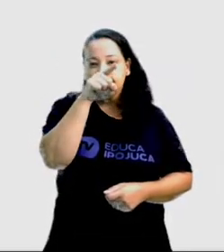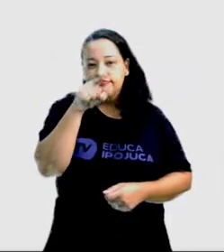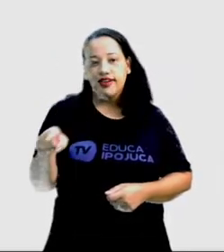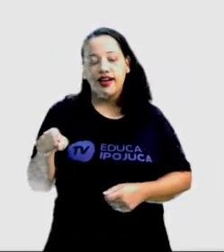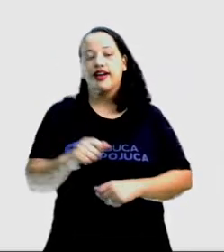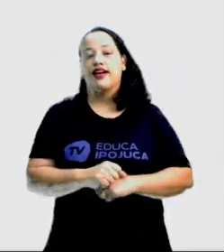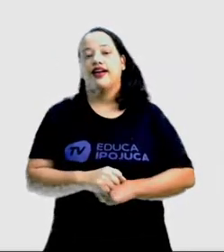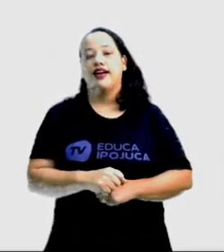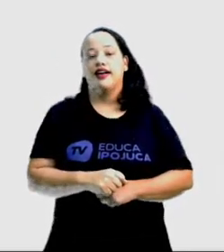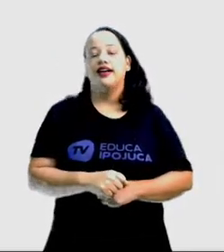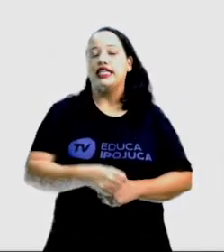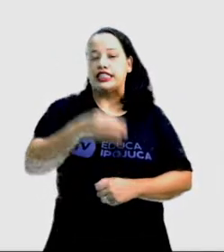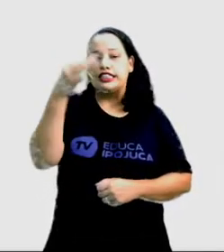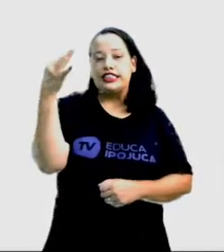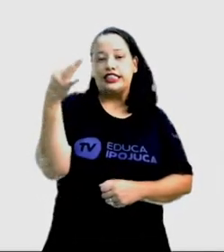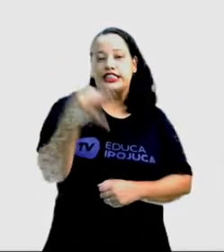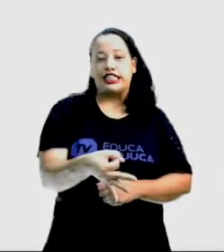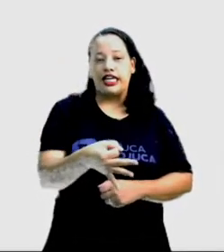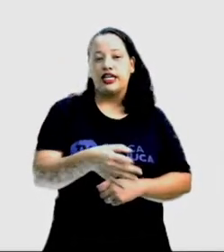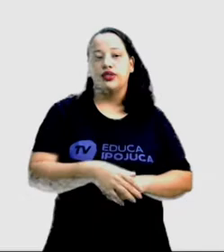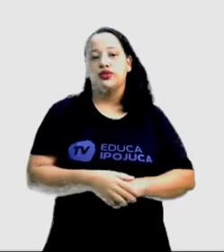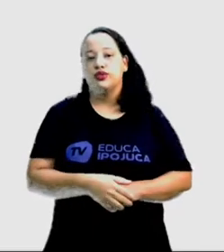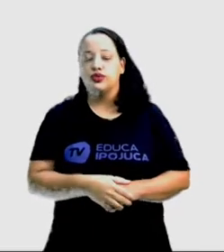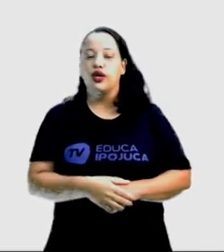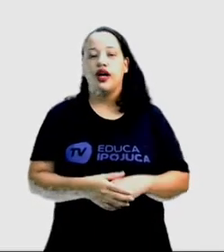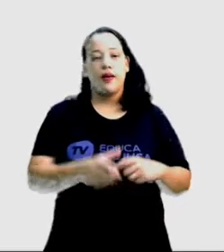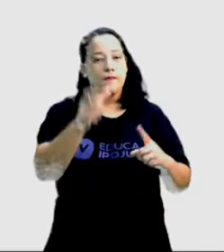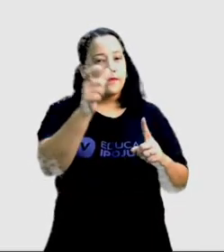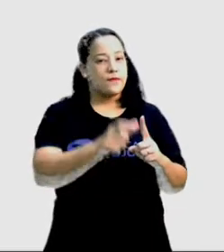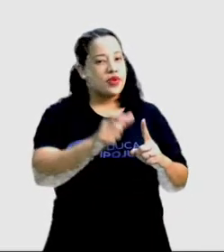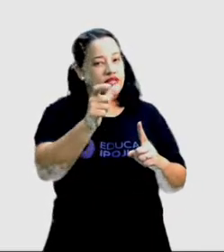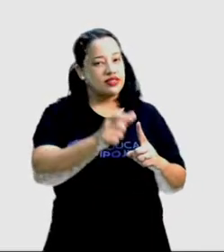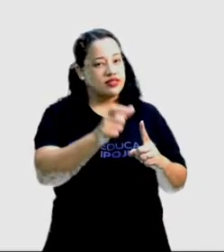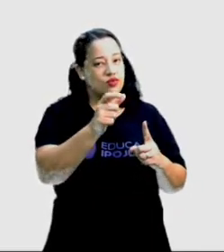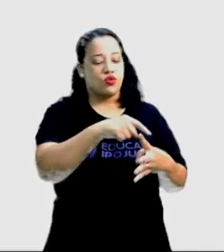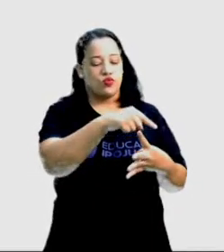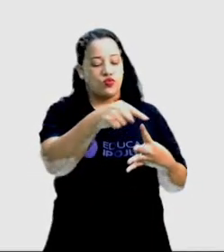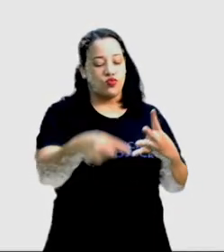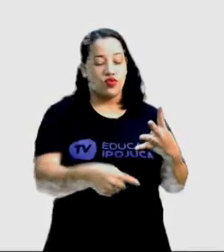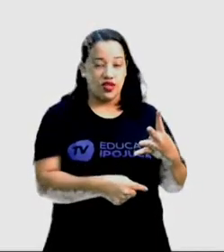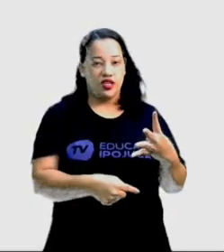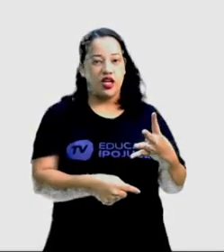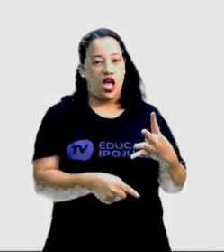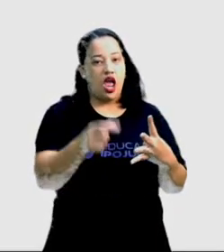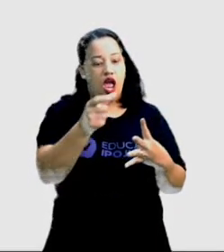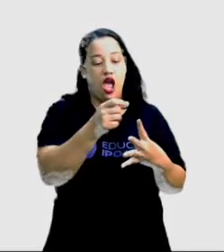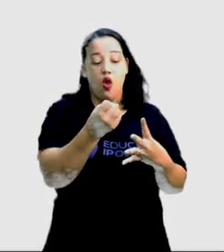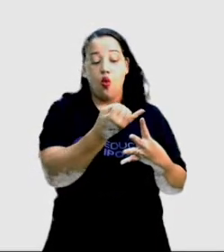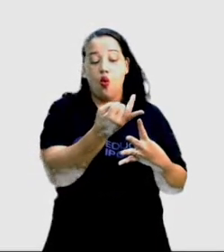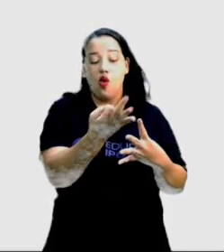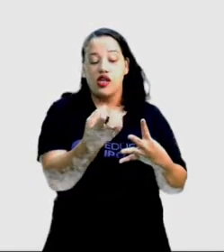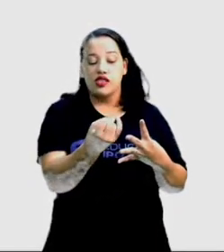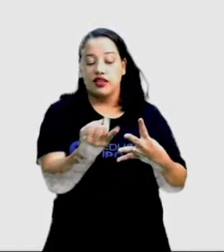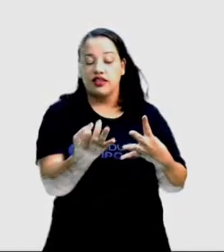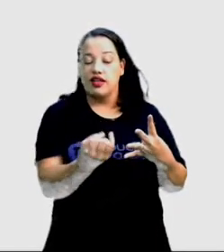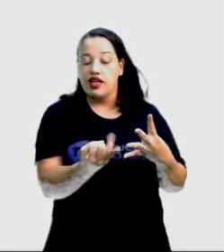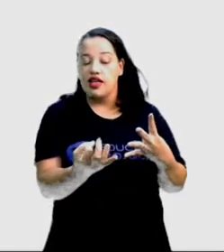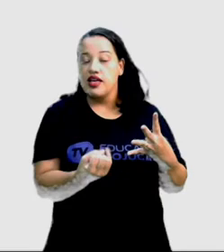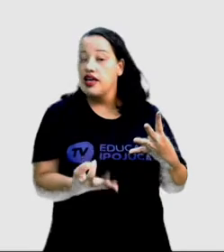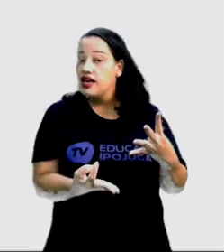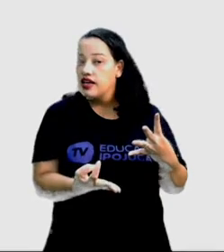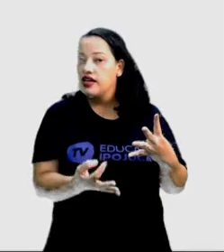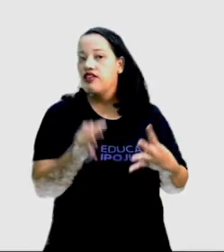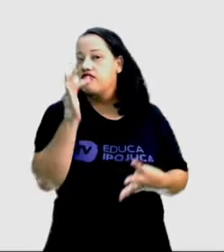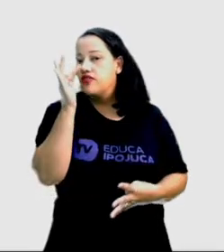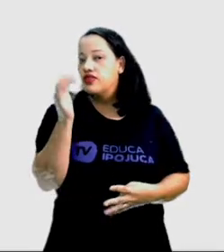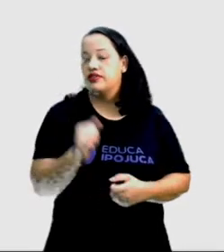indica corretamente a personagem, a quantidade de flores feita por eles. Vejam bem,